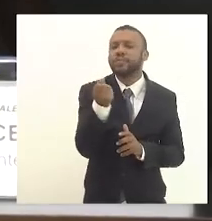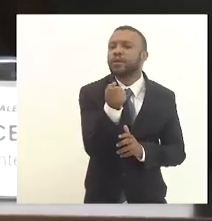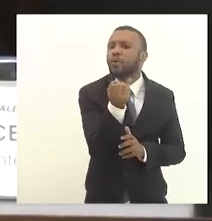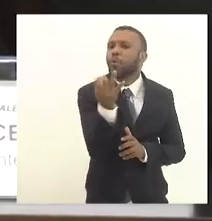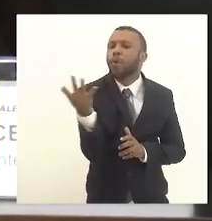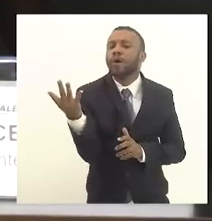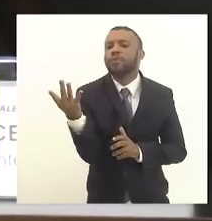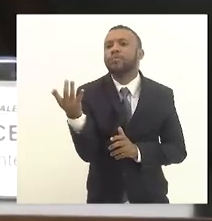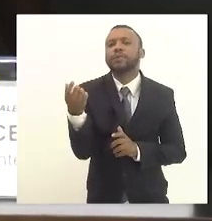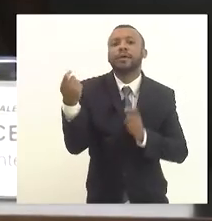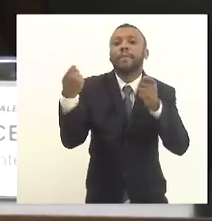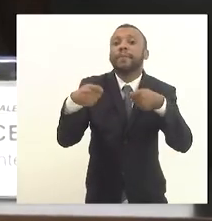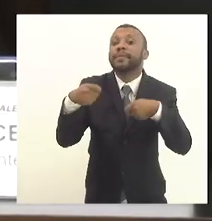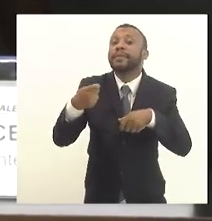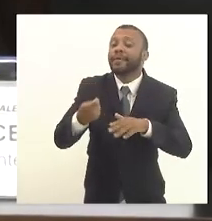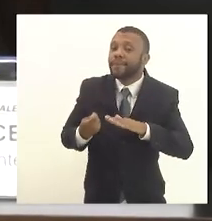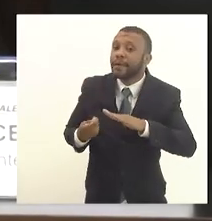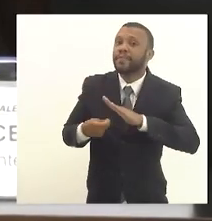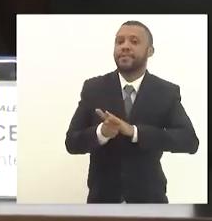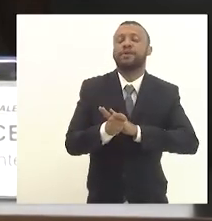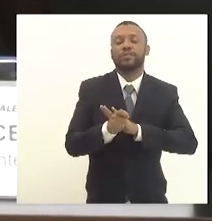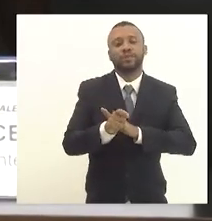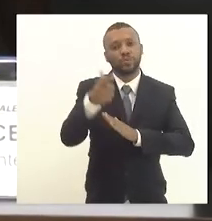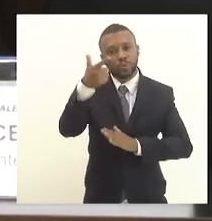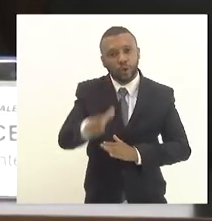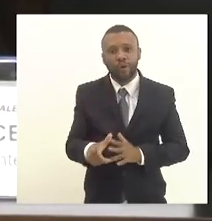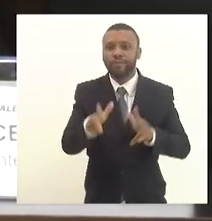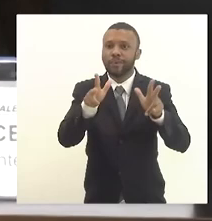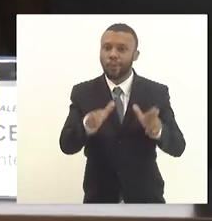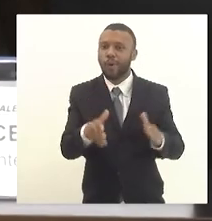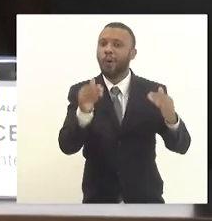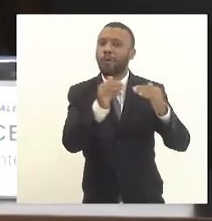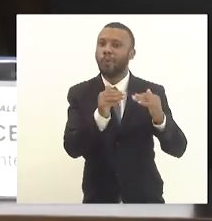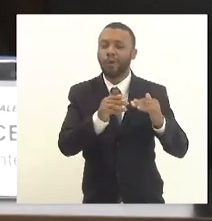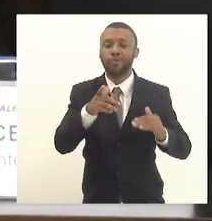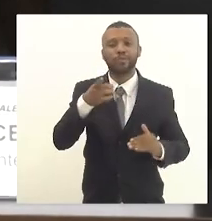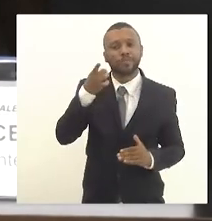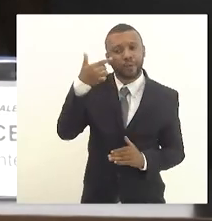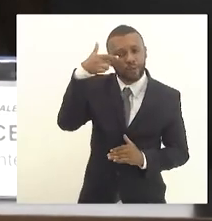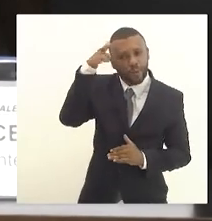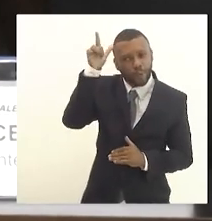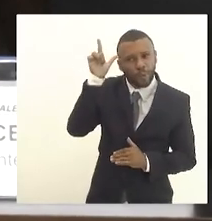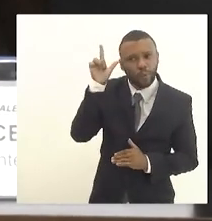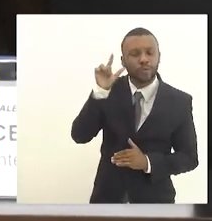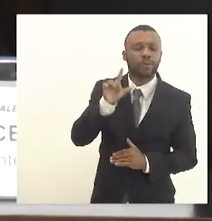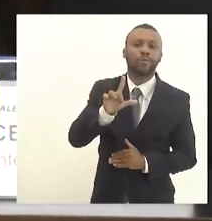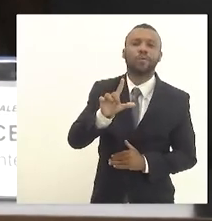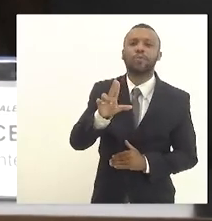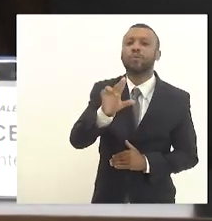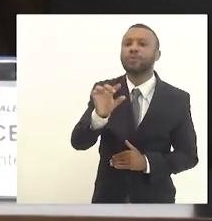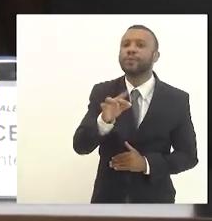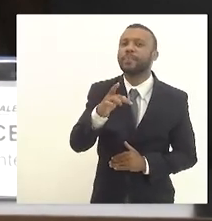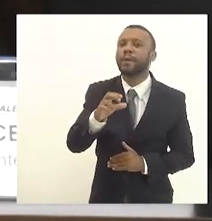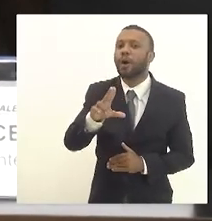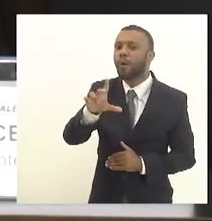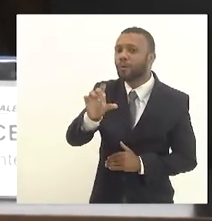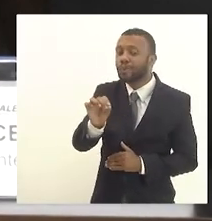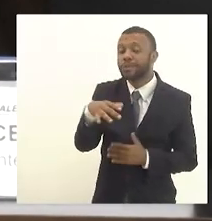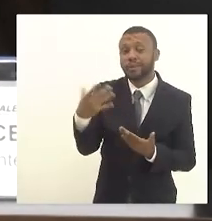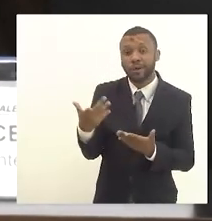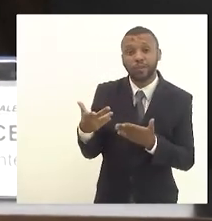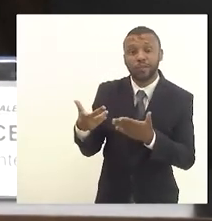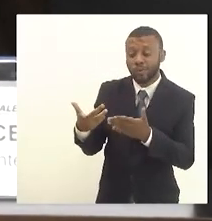de investimento. De novo, como disse o deputado Luiz Paulo, o Fundo Soberano está aí para isso,